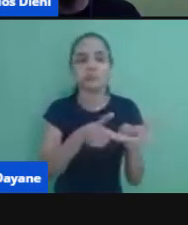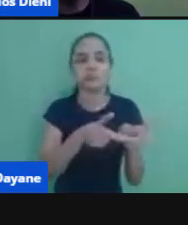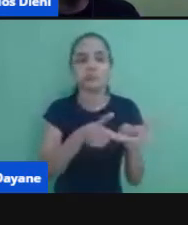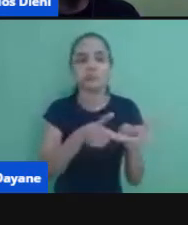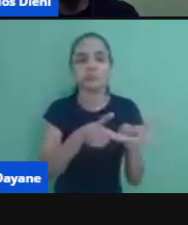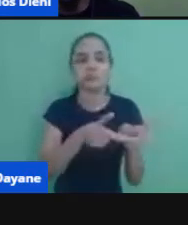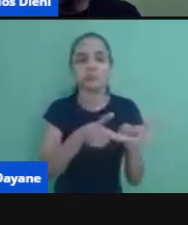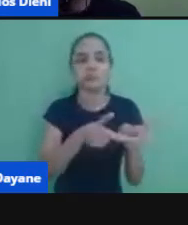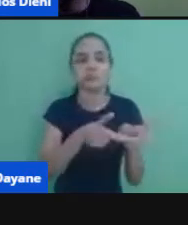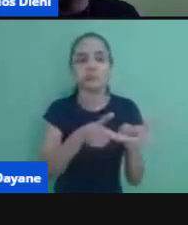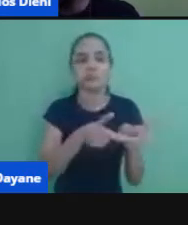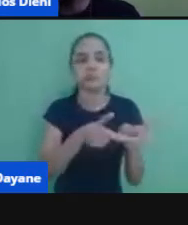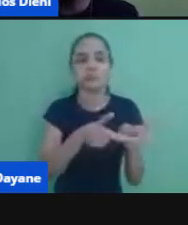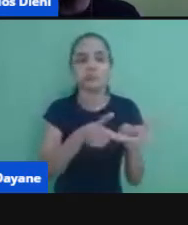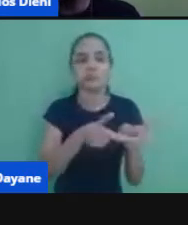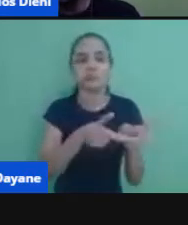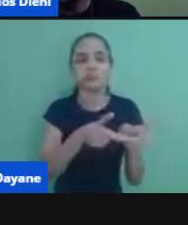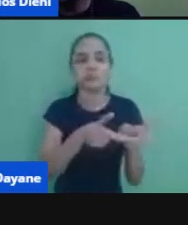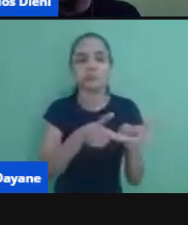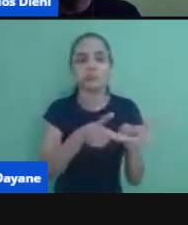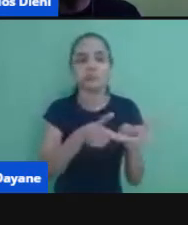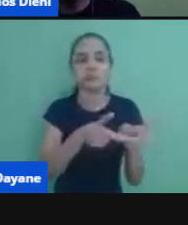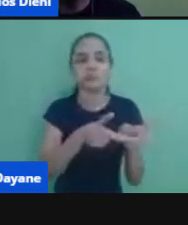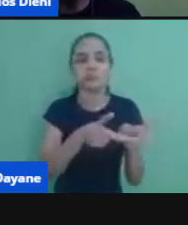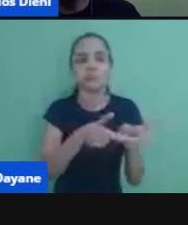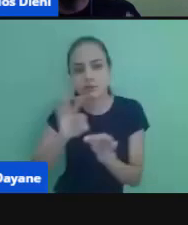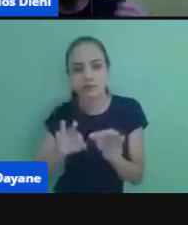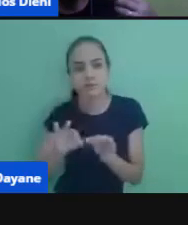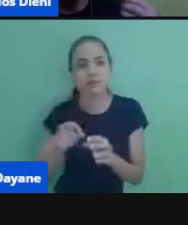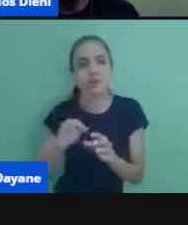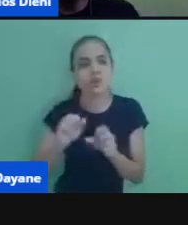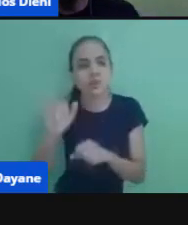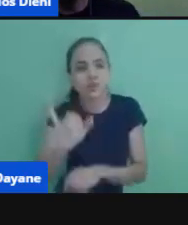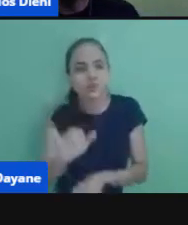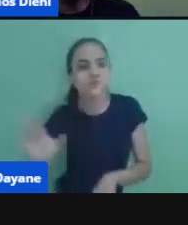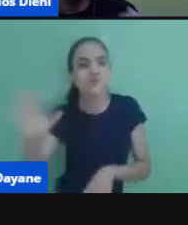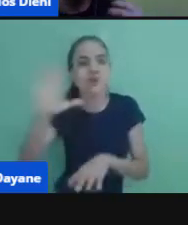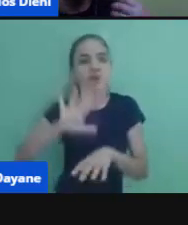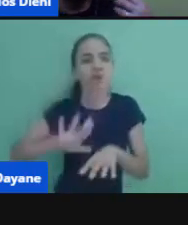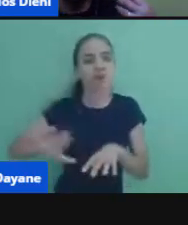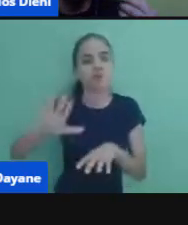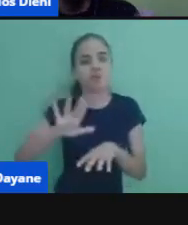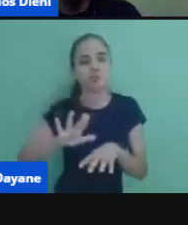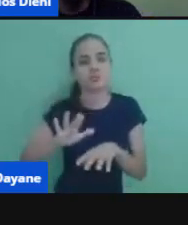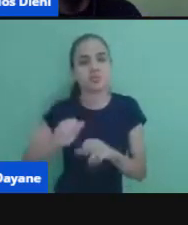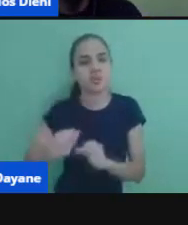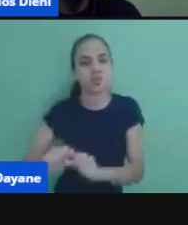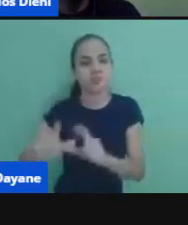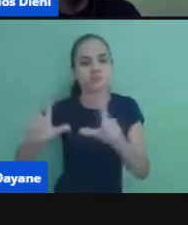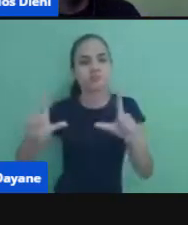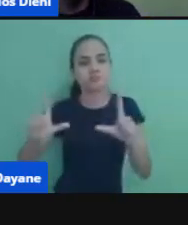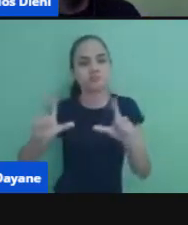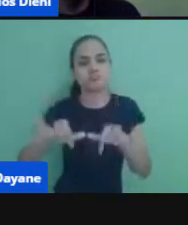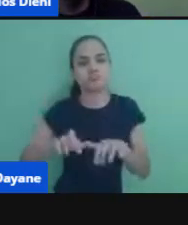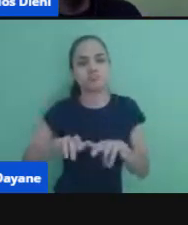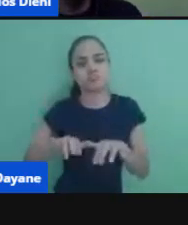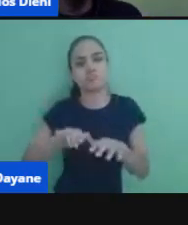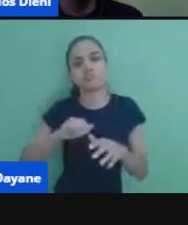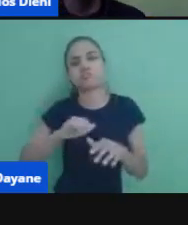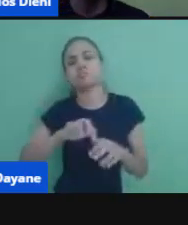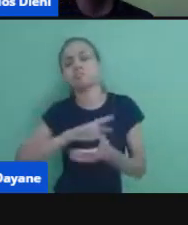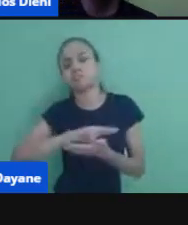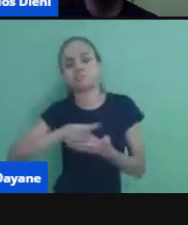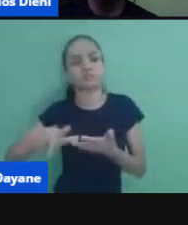edição, pós-produção de som, pós-produção de imagem, legendagem, acessibilidade, exibição e